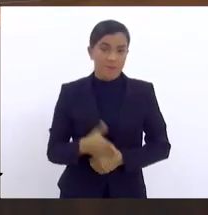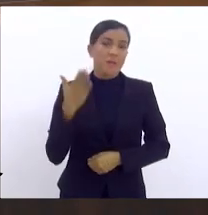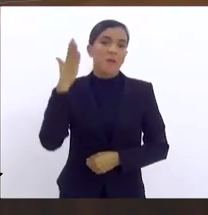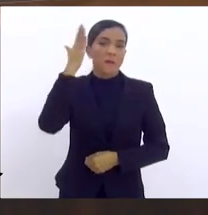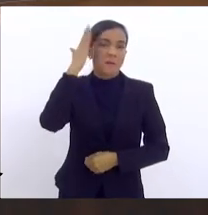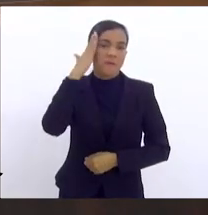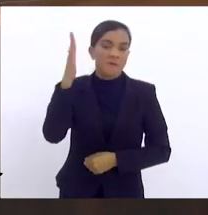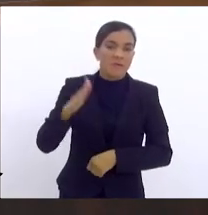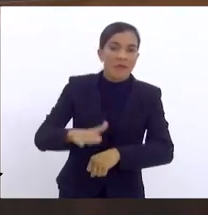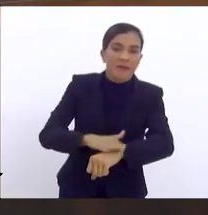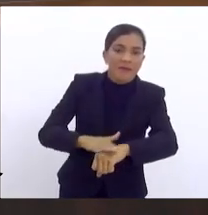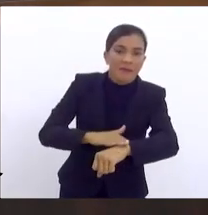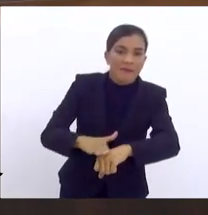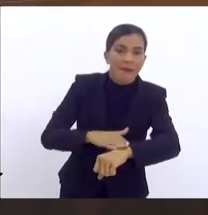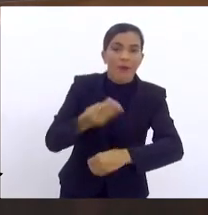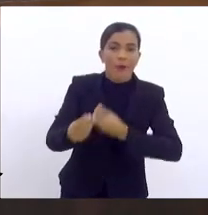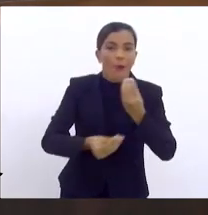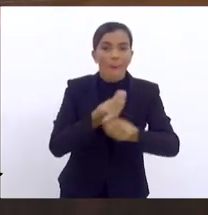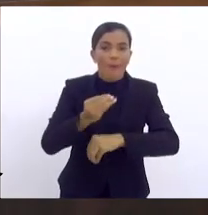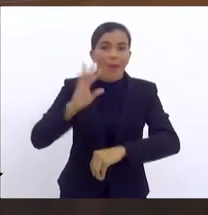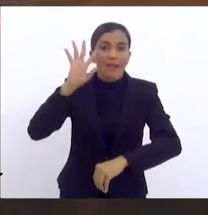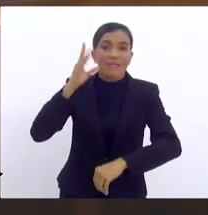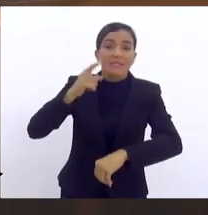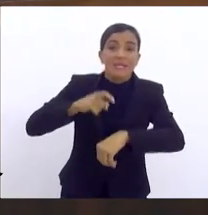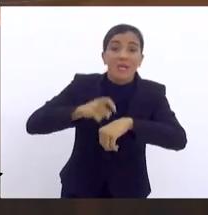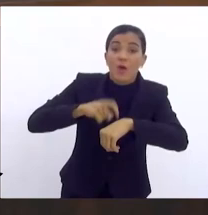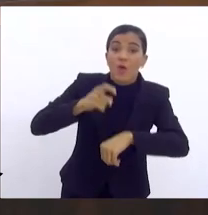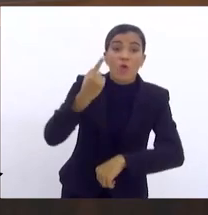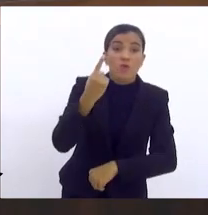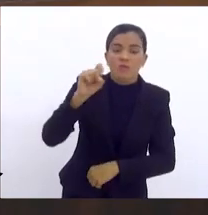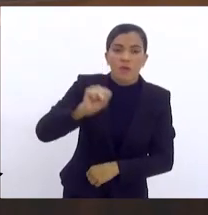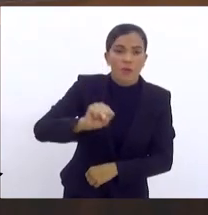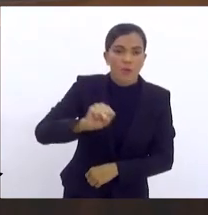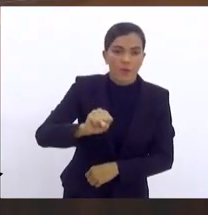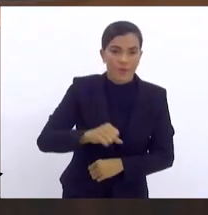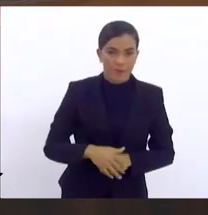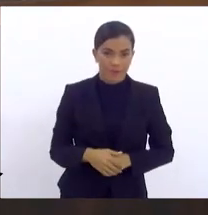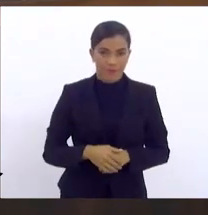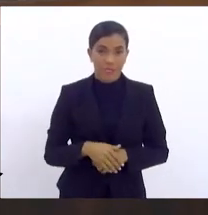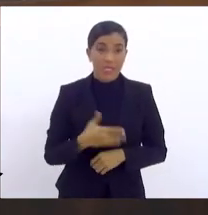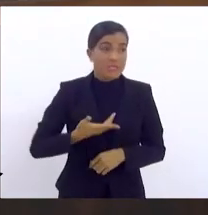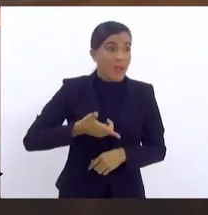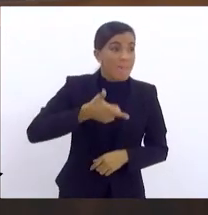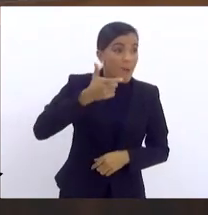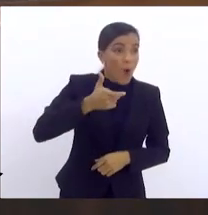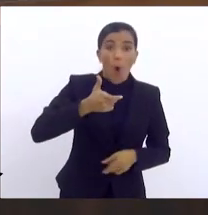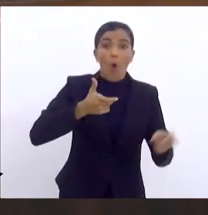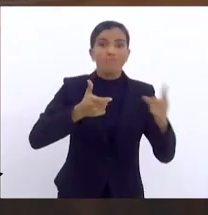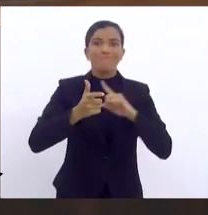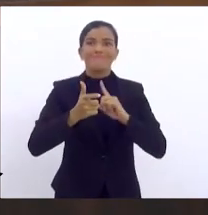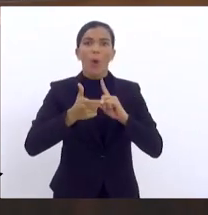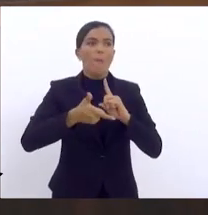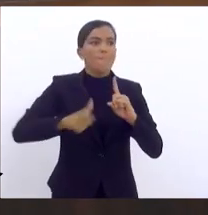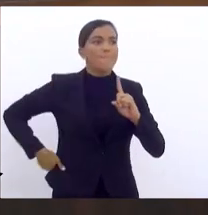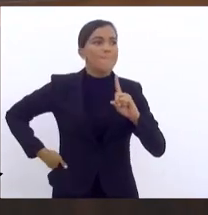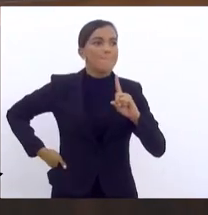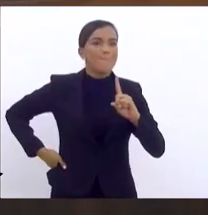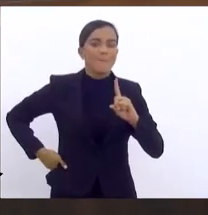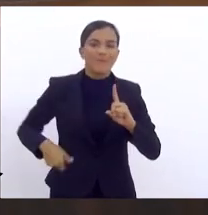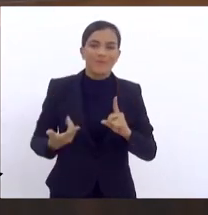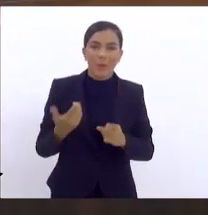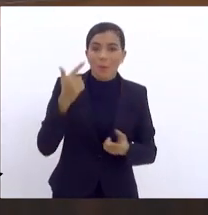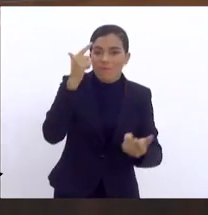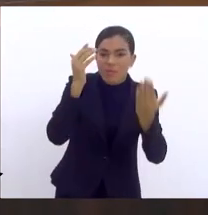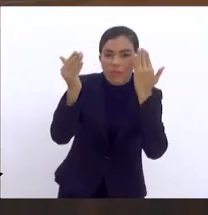é vivenciar na rua não sei o que que é decidir em segundos policial decide se dar o tiro não em segundos e muitas vezes o